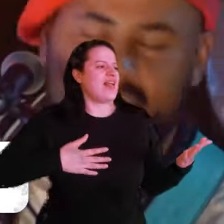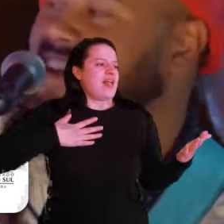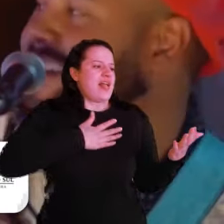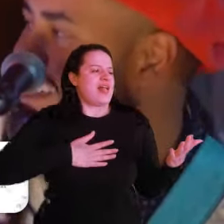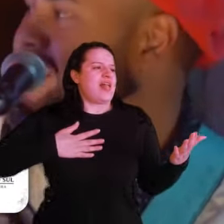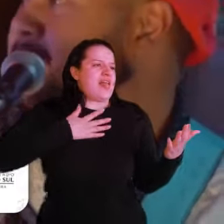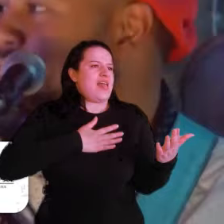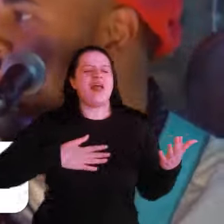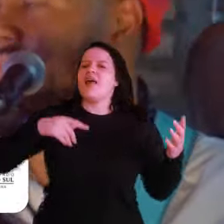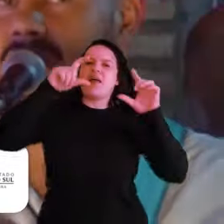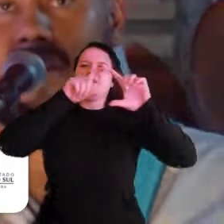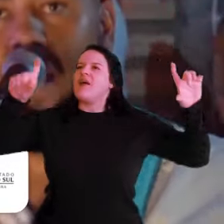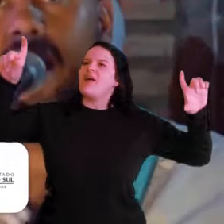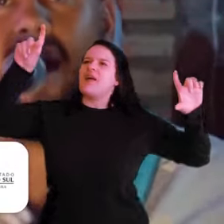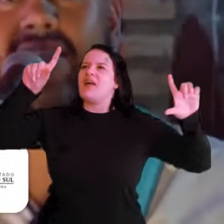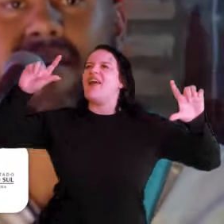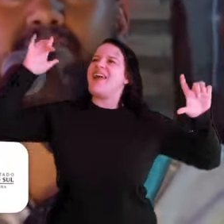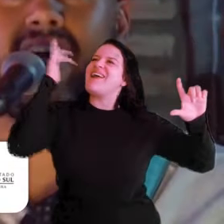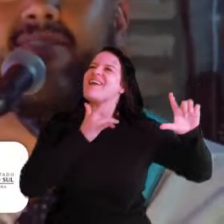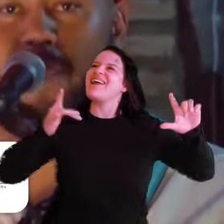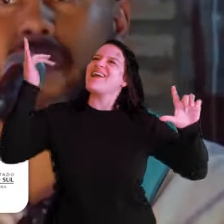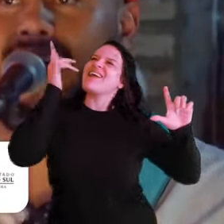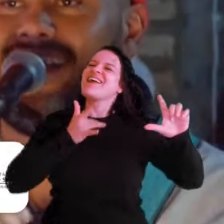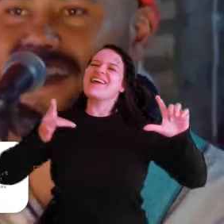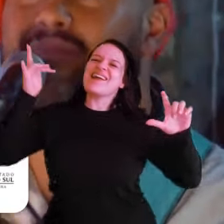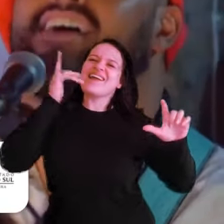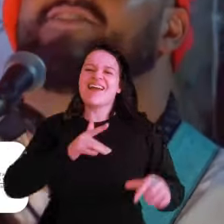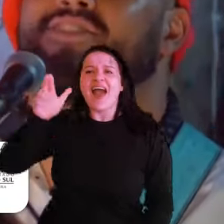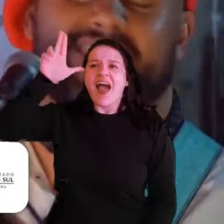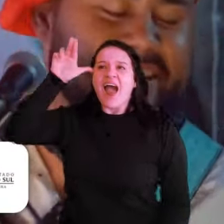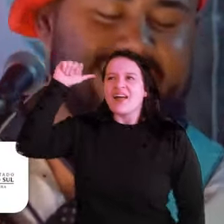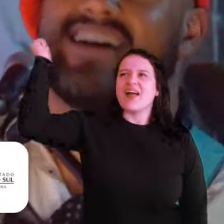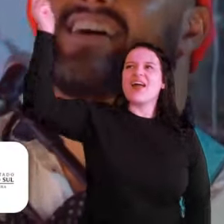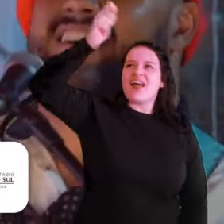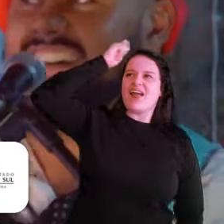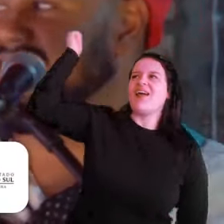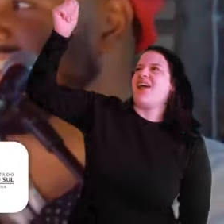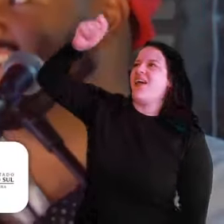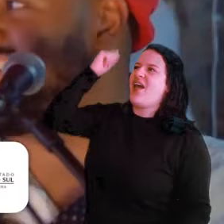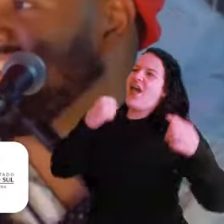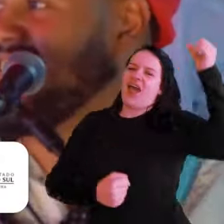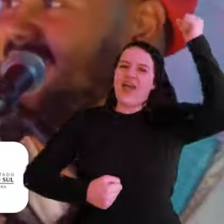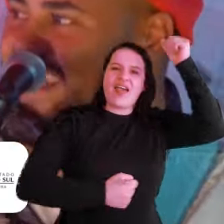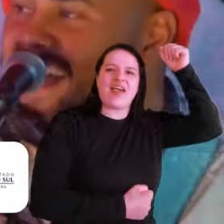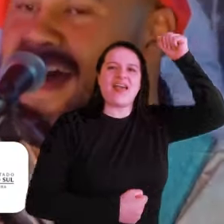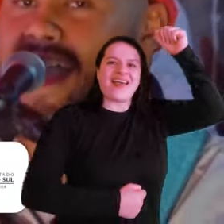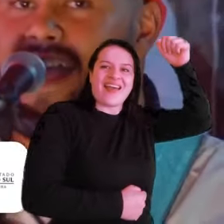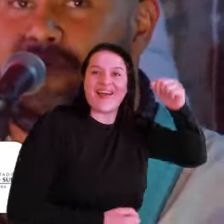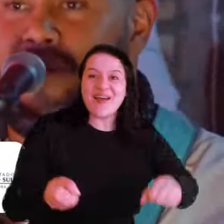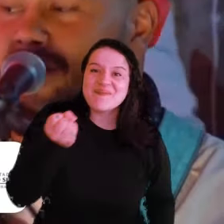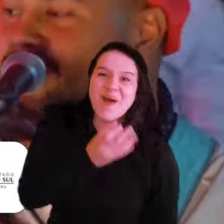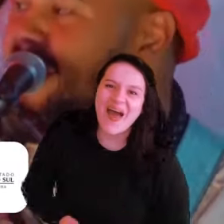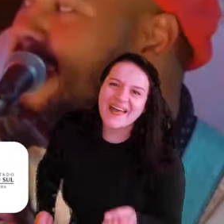se que o velho gosta e já dizia o refrão. Ai, de bom, ai, de bom! Cavalo roda em China e o fandango de galpão.